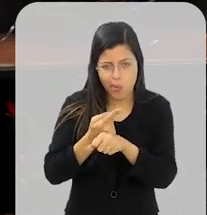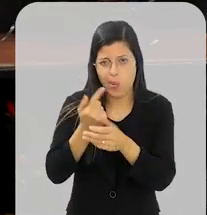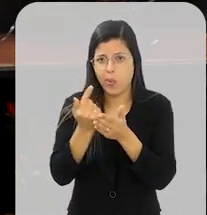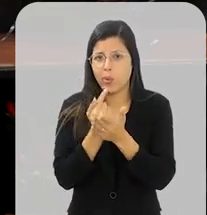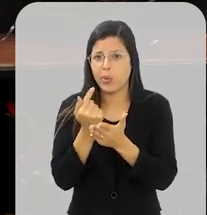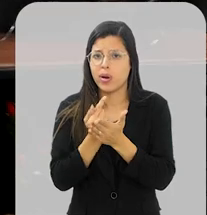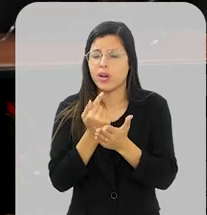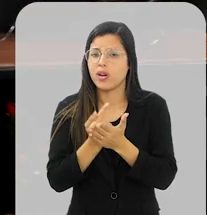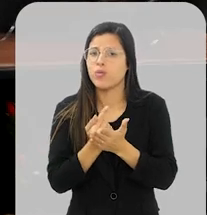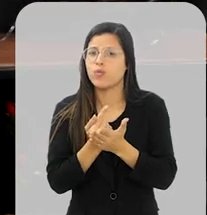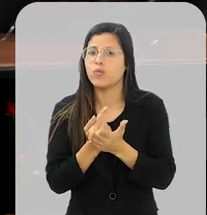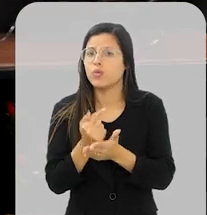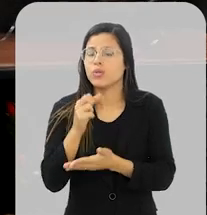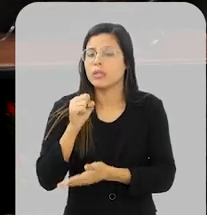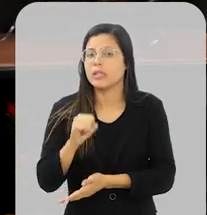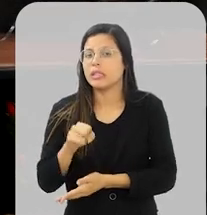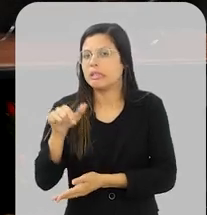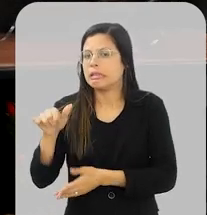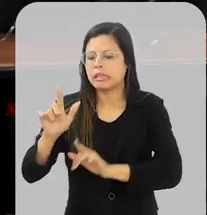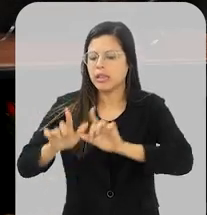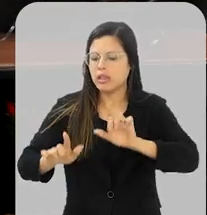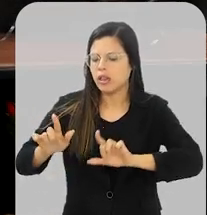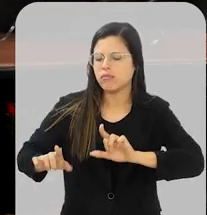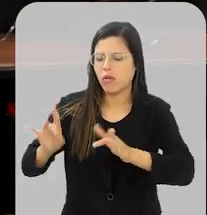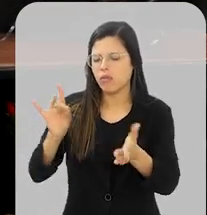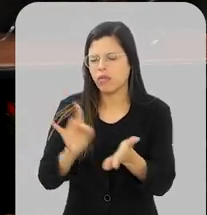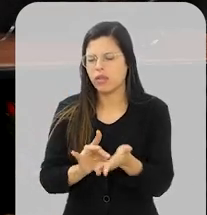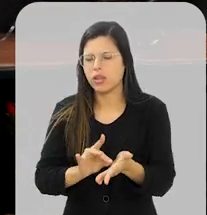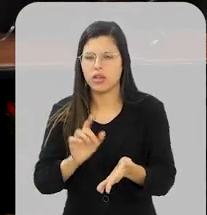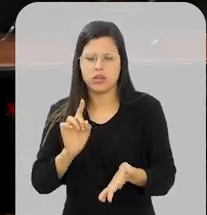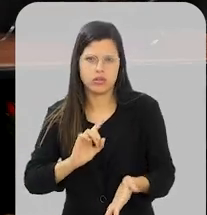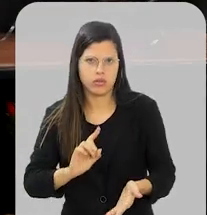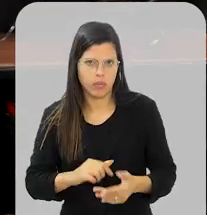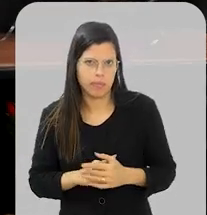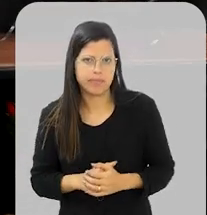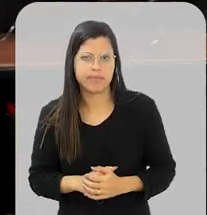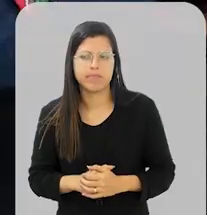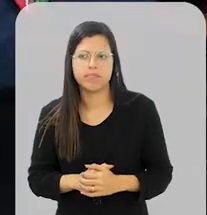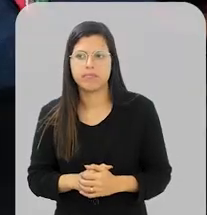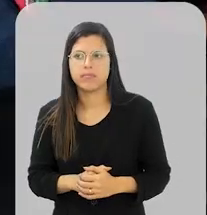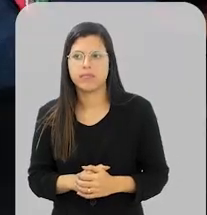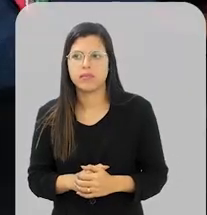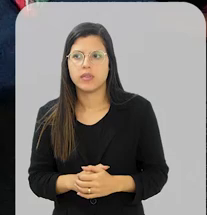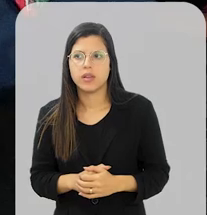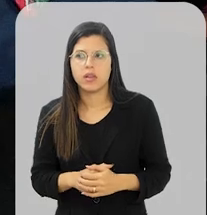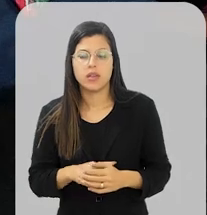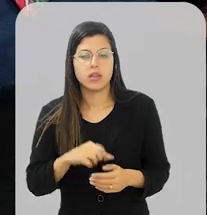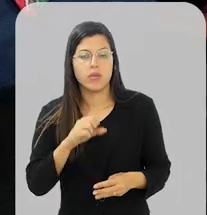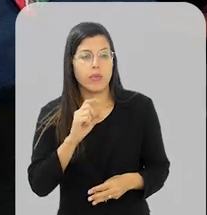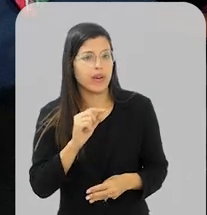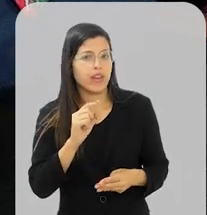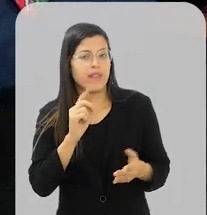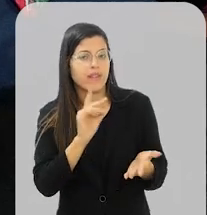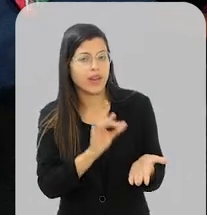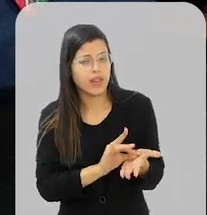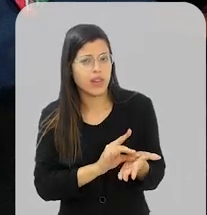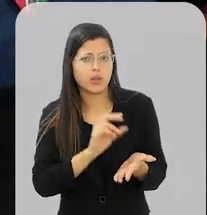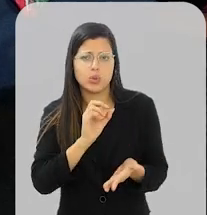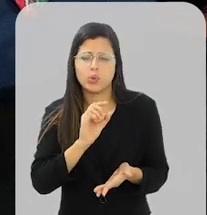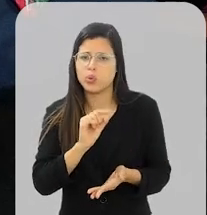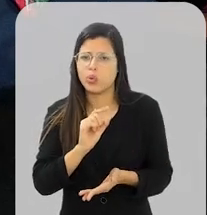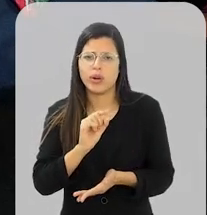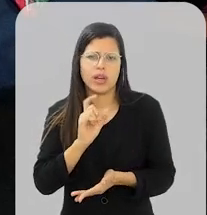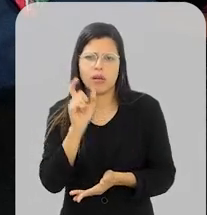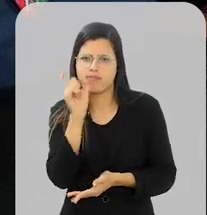nos livros se aquilo que está sendo colocado realmente é verdade. Sim, o que existe é verdade e o que